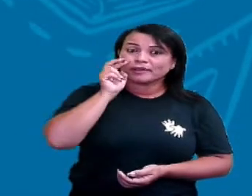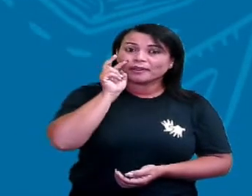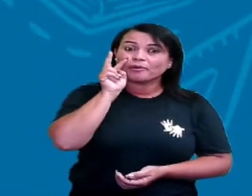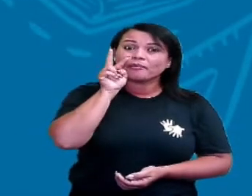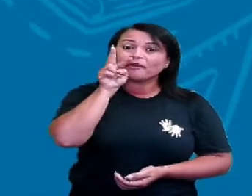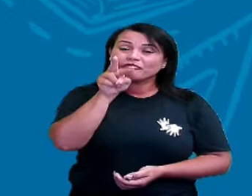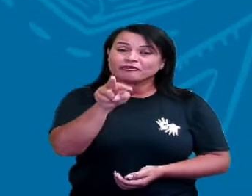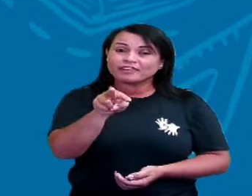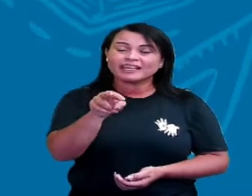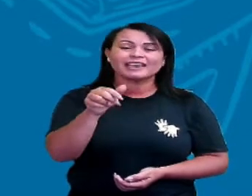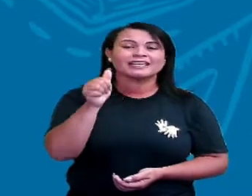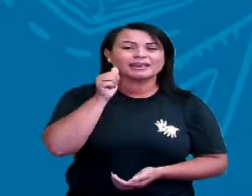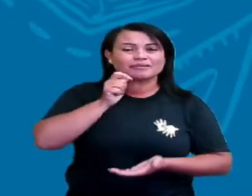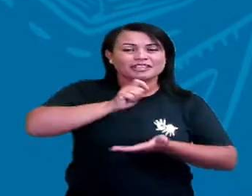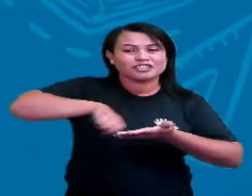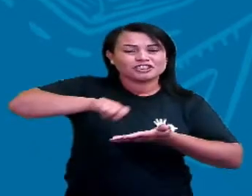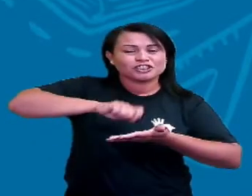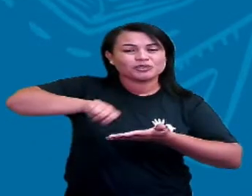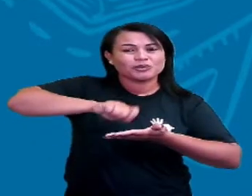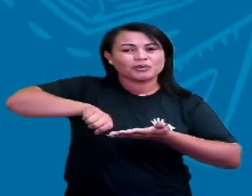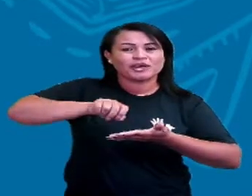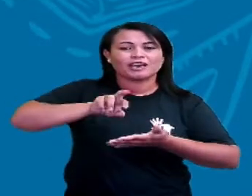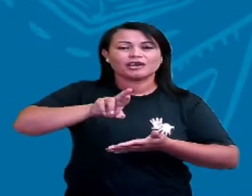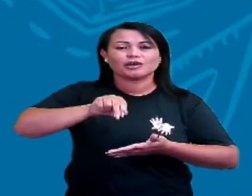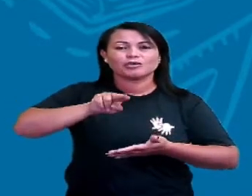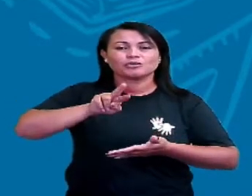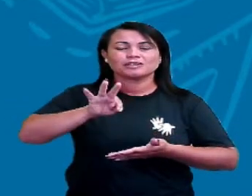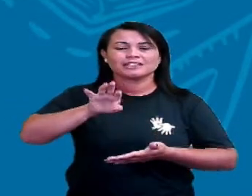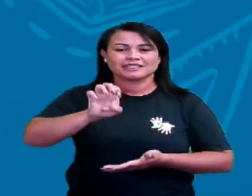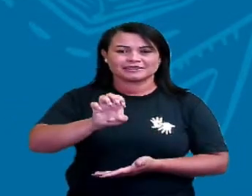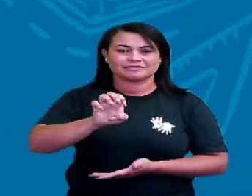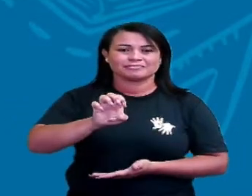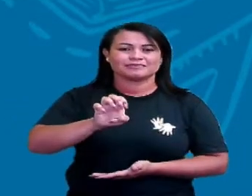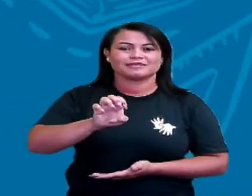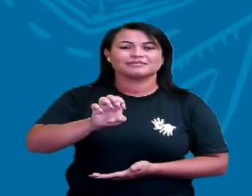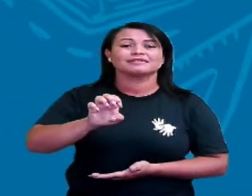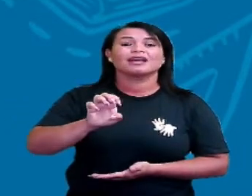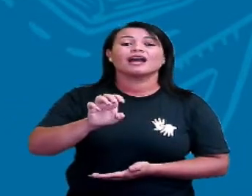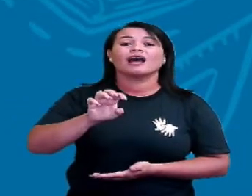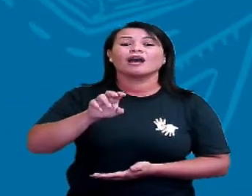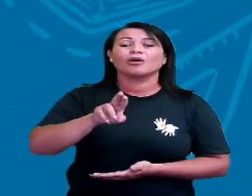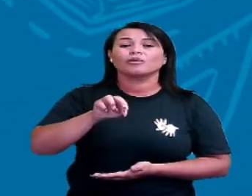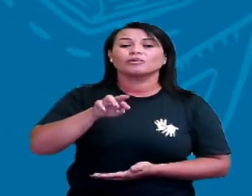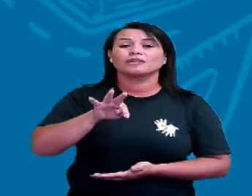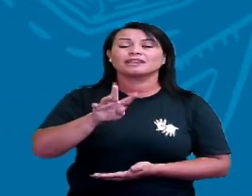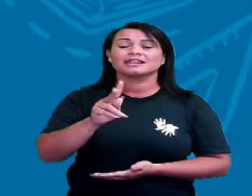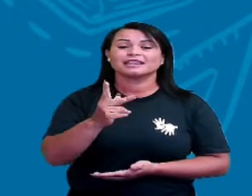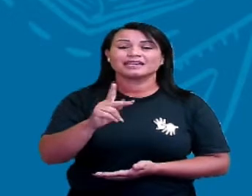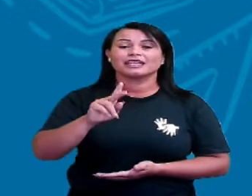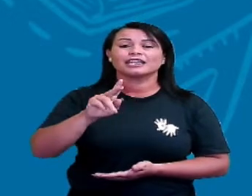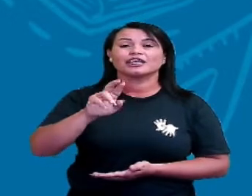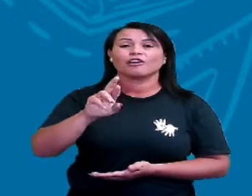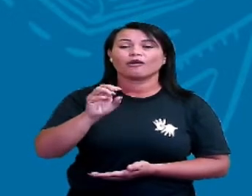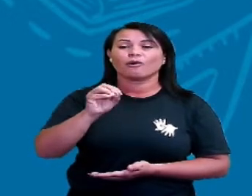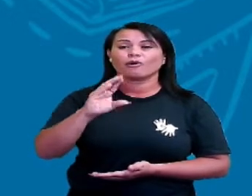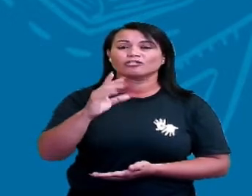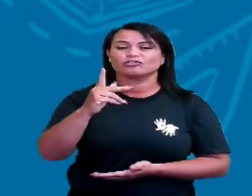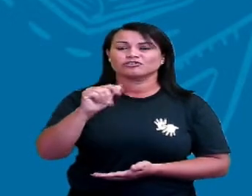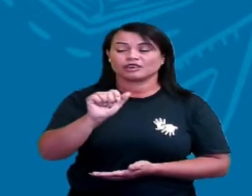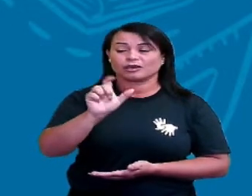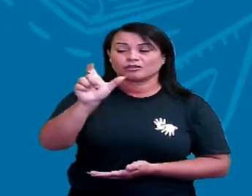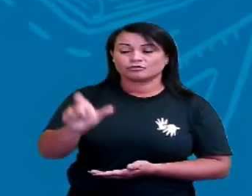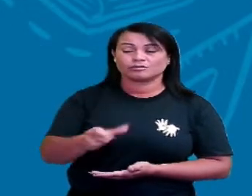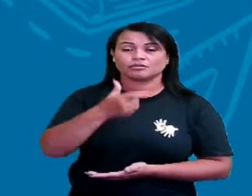da Ruth Rocha. Isso mesmo. O nome desse menino que vocês estão vendo aí na tela